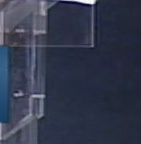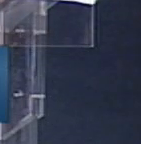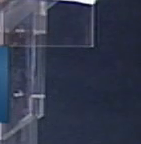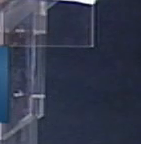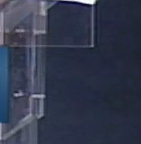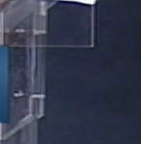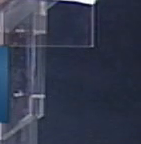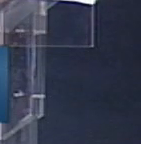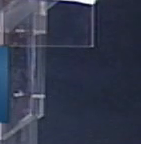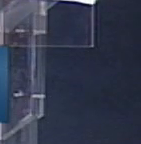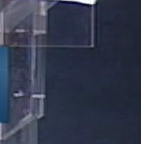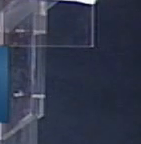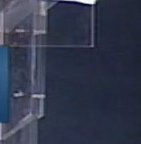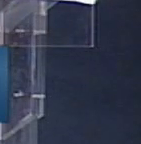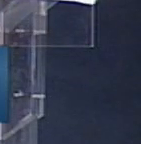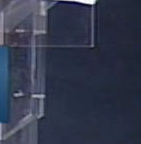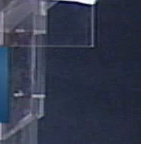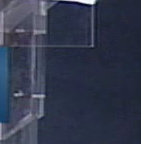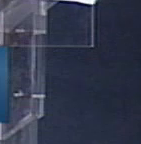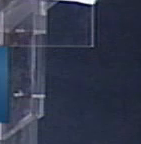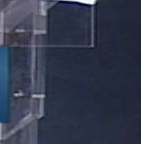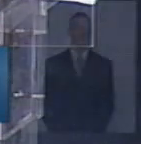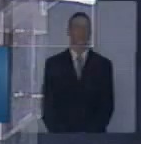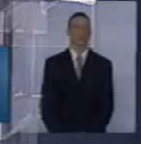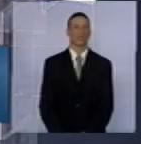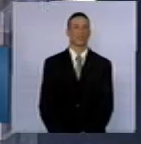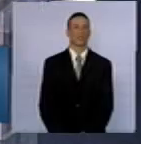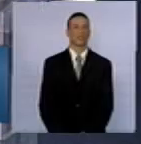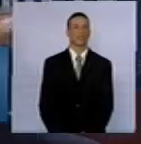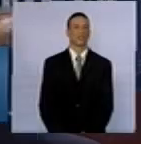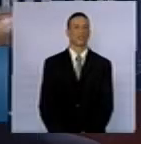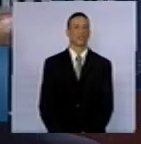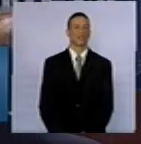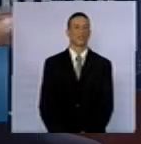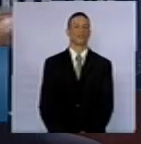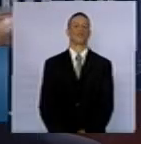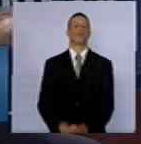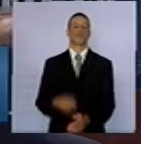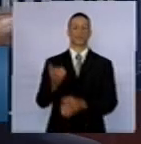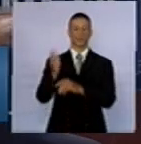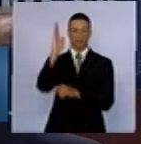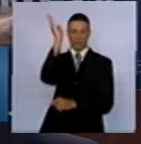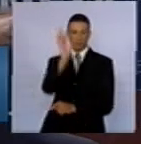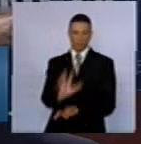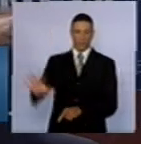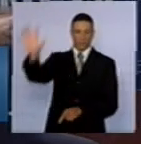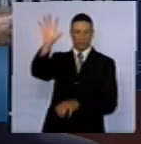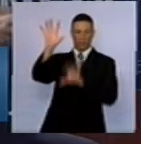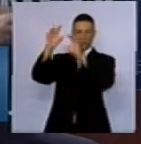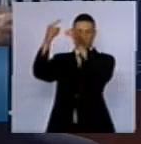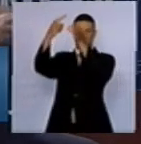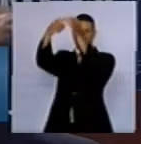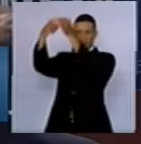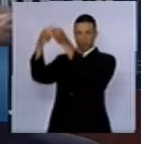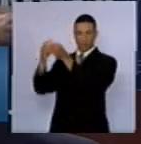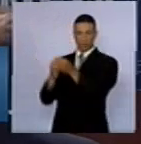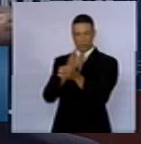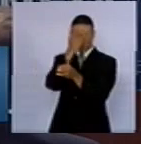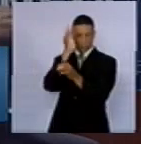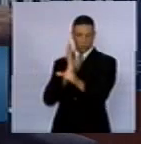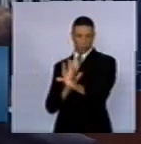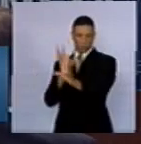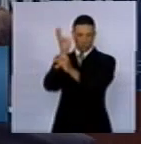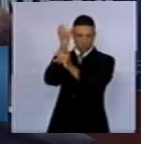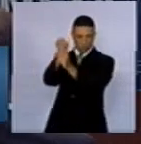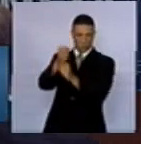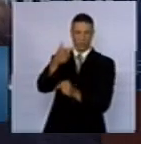nacional, temos clientes em mais de 5.400 municípios e hoje contamos com mais de 5 milhões de assinantes, o que